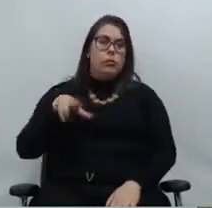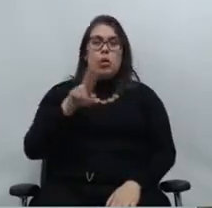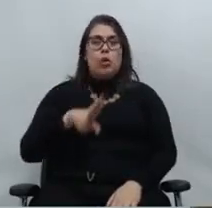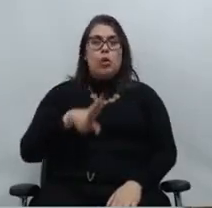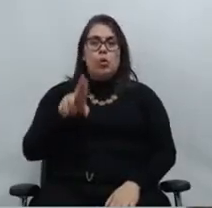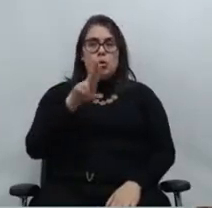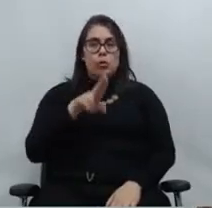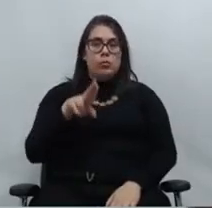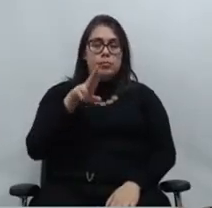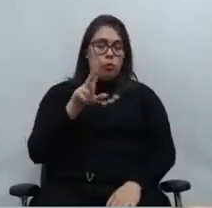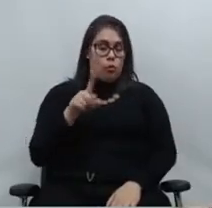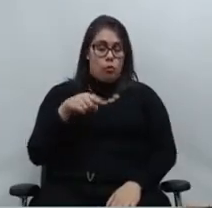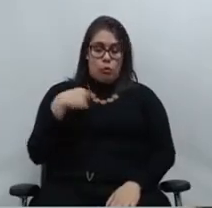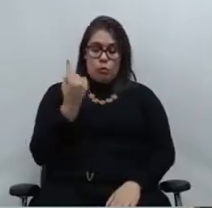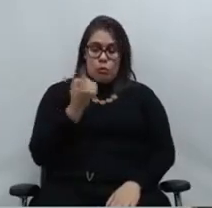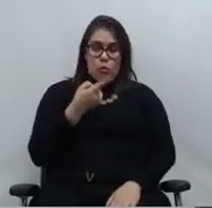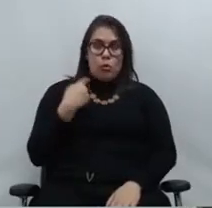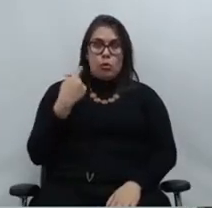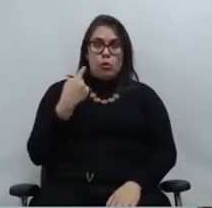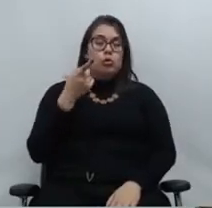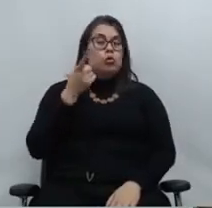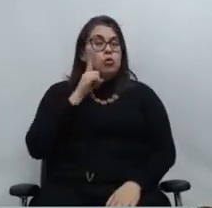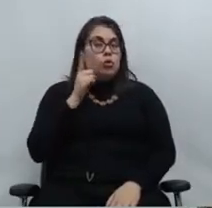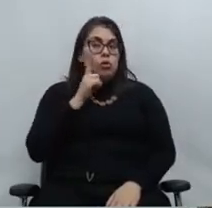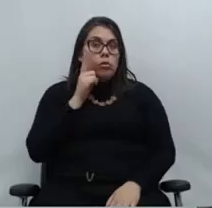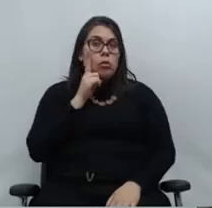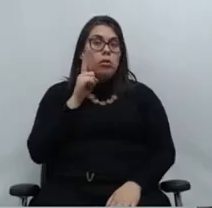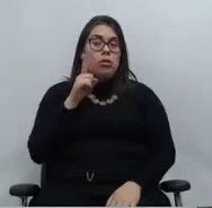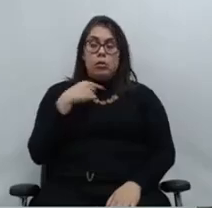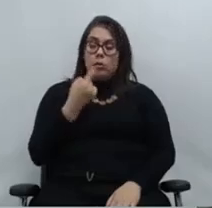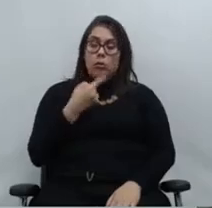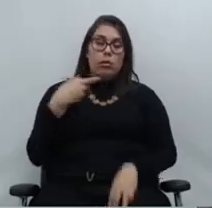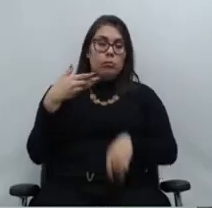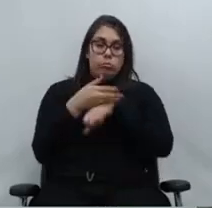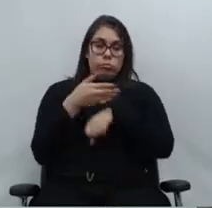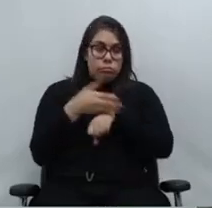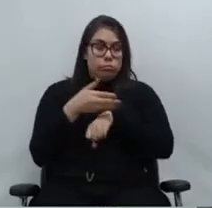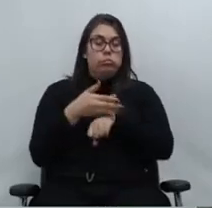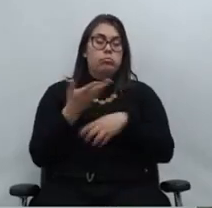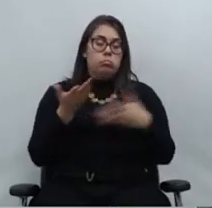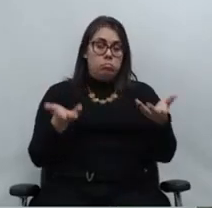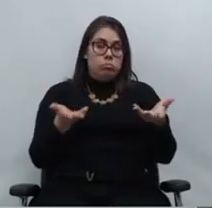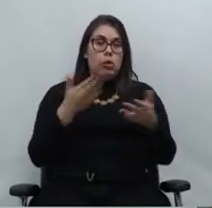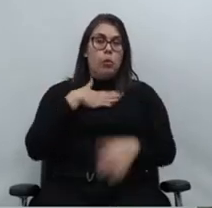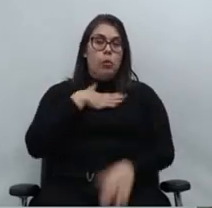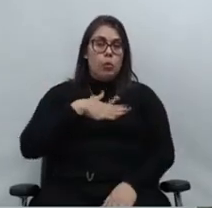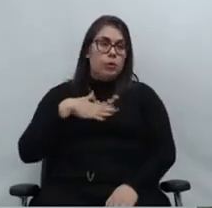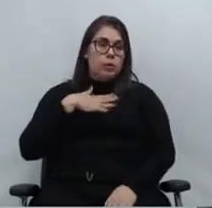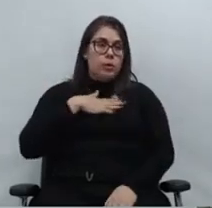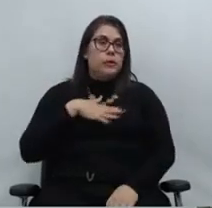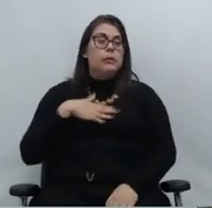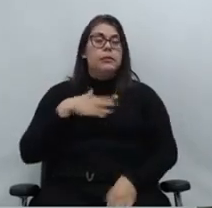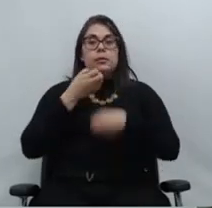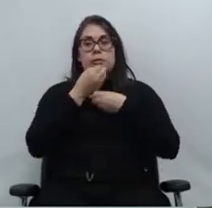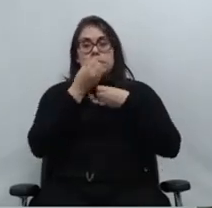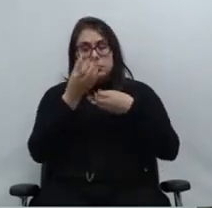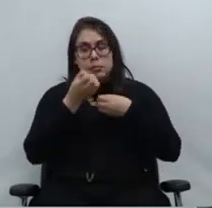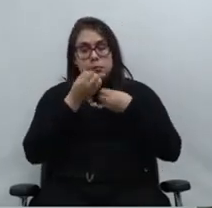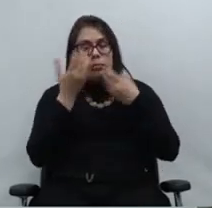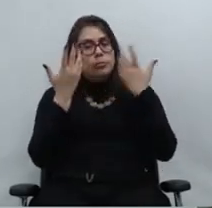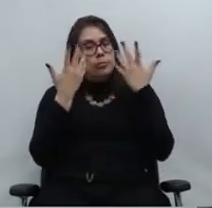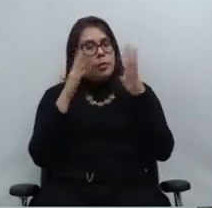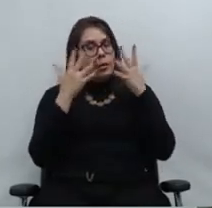usualmente, não é um tema do nosso dia a dia, que faça parte do nosso dia a dia, então gostaria de registrar os